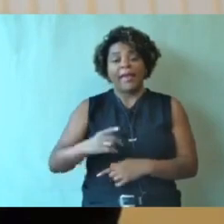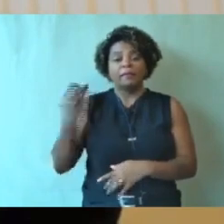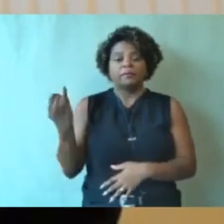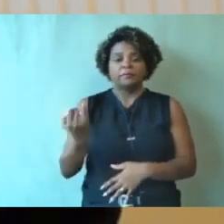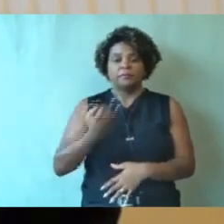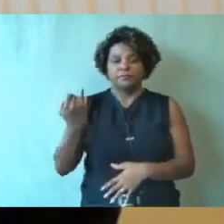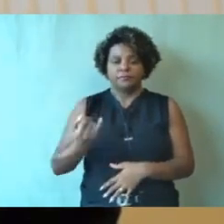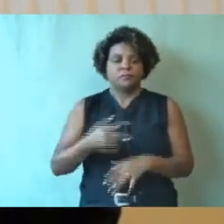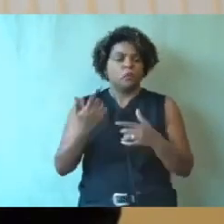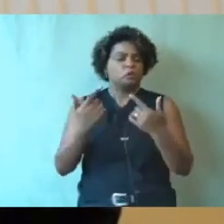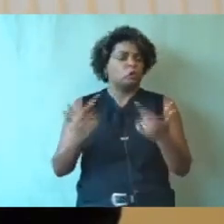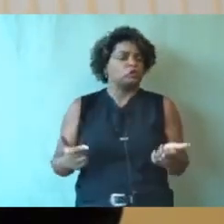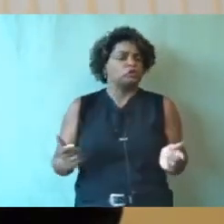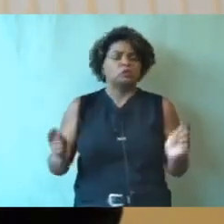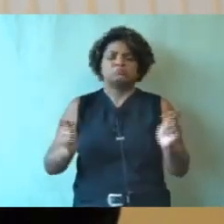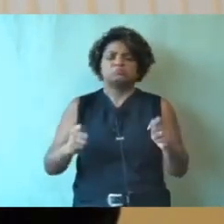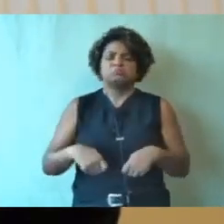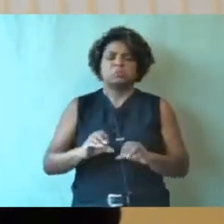a menor